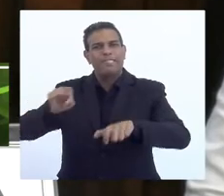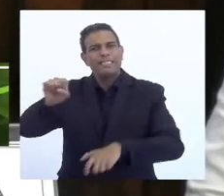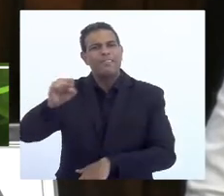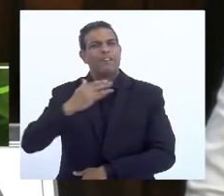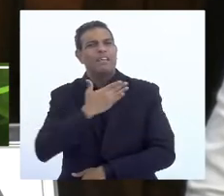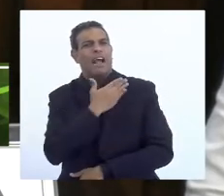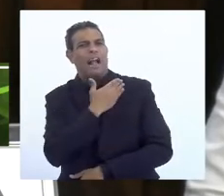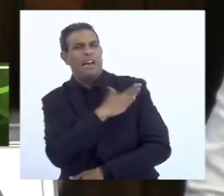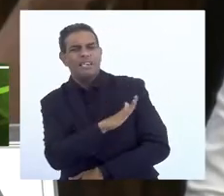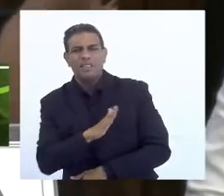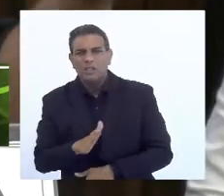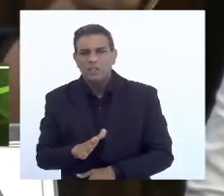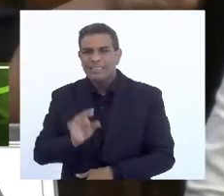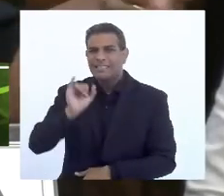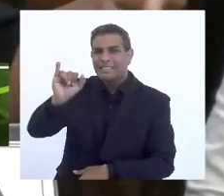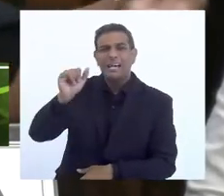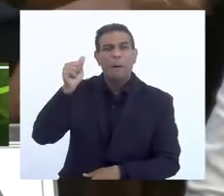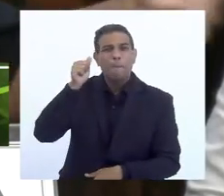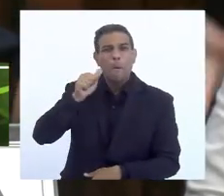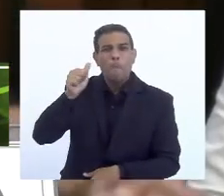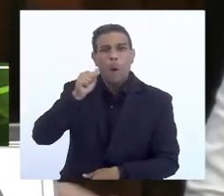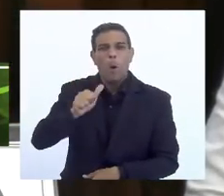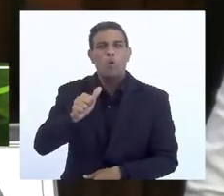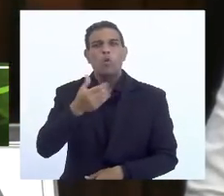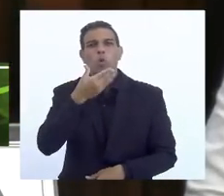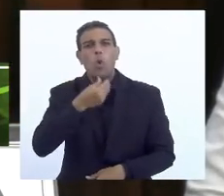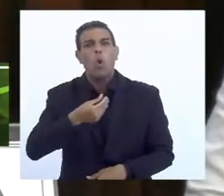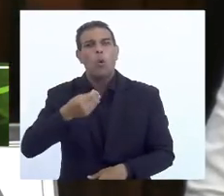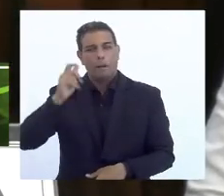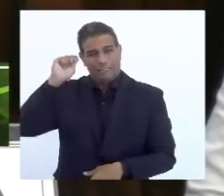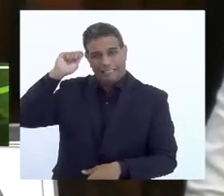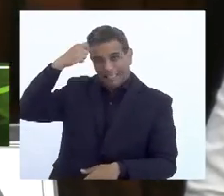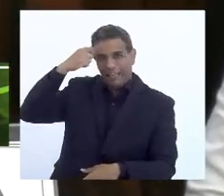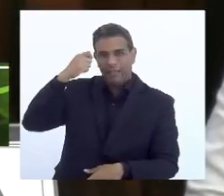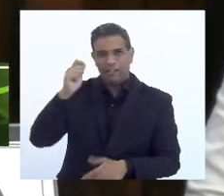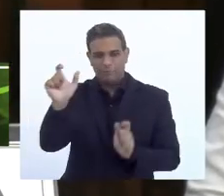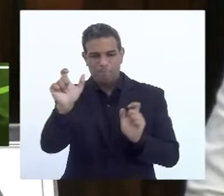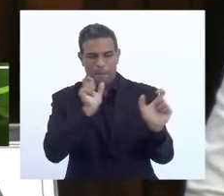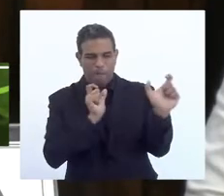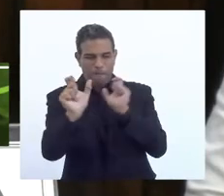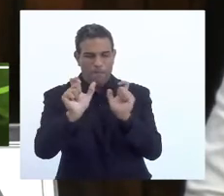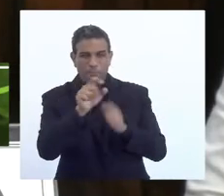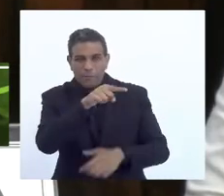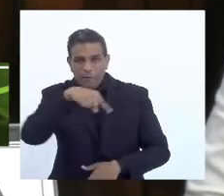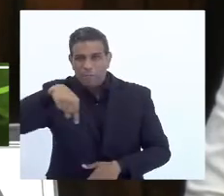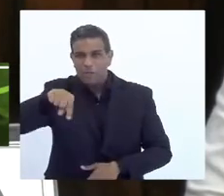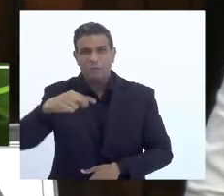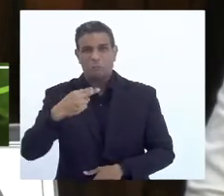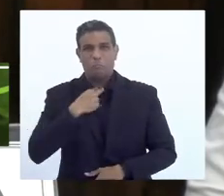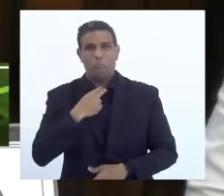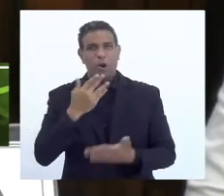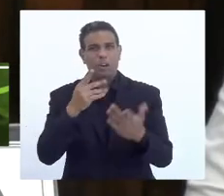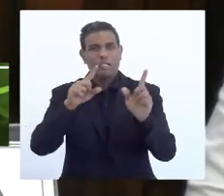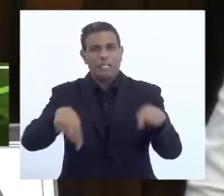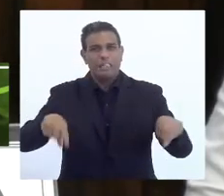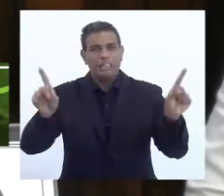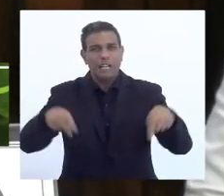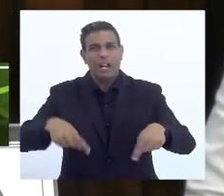racismo? Se uma mulher, se uma pessoa, um homem negro fosse submetido ao que eu estou sendo submetida, vocês iam dizer que não podiam interromper o